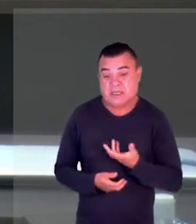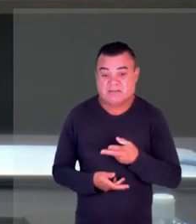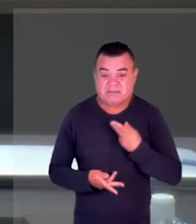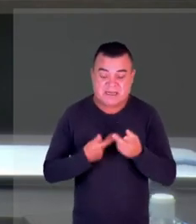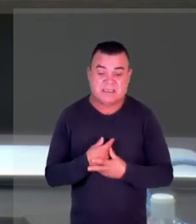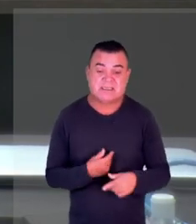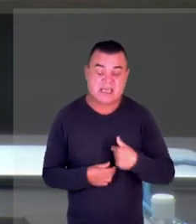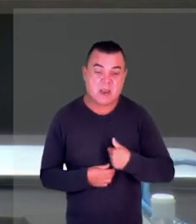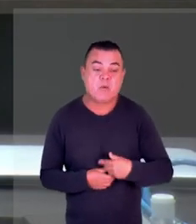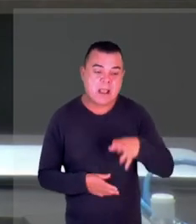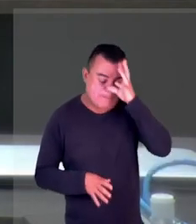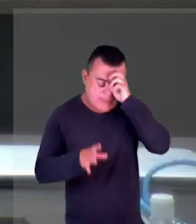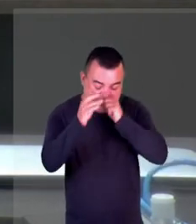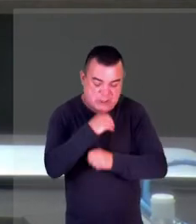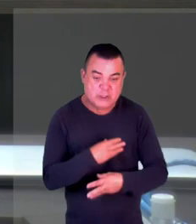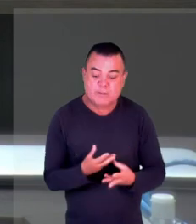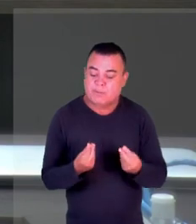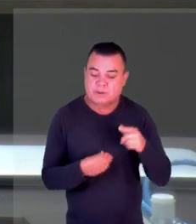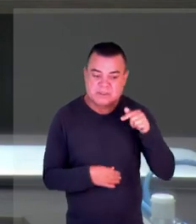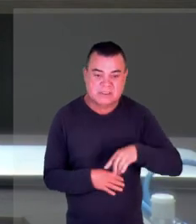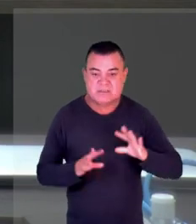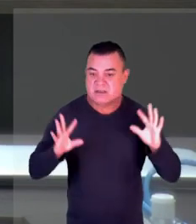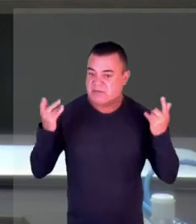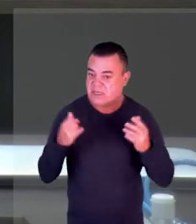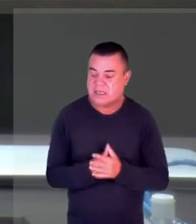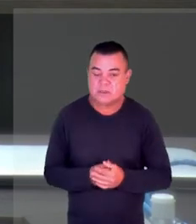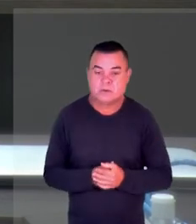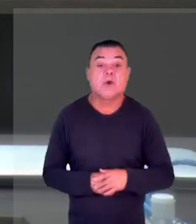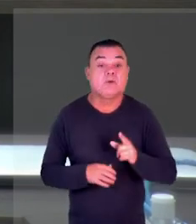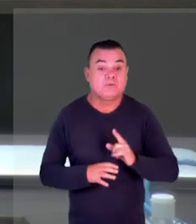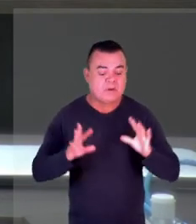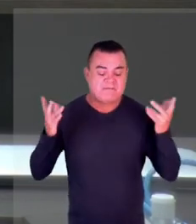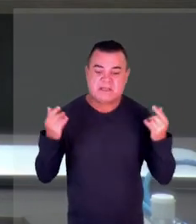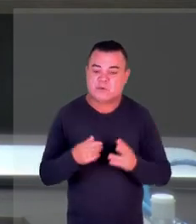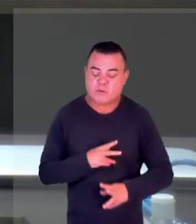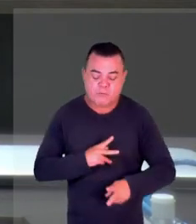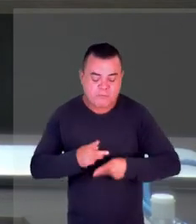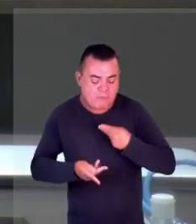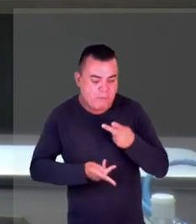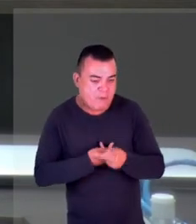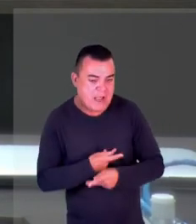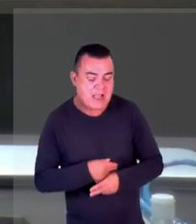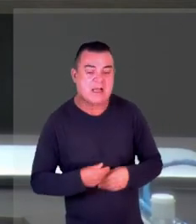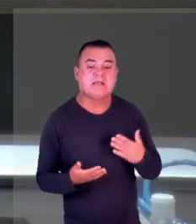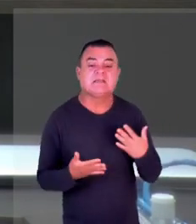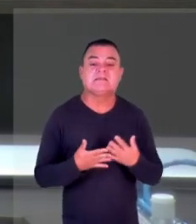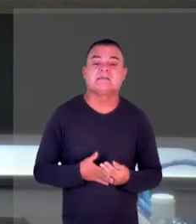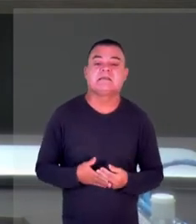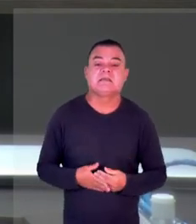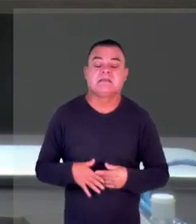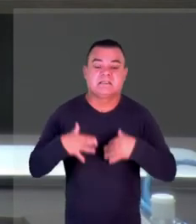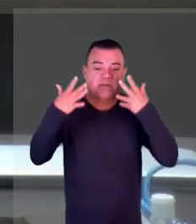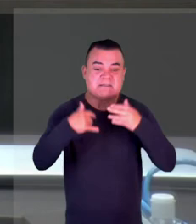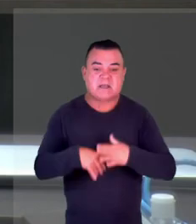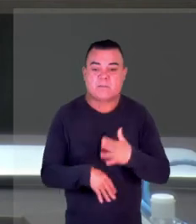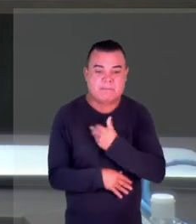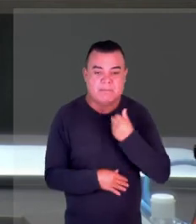evento né Muito eu acho que ele foi um evento com com falas e intervenções muito